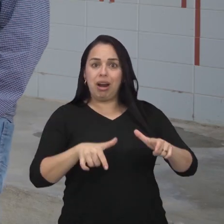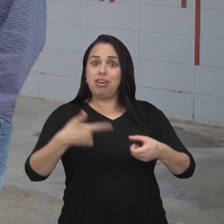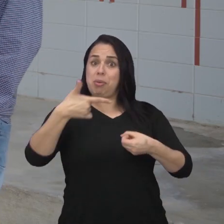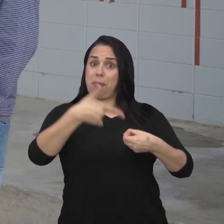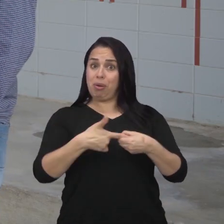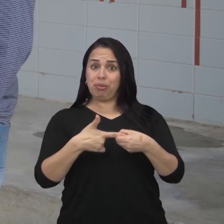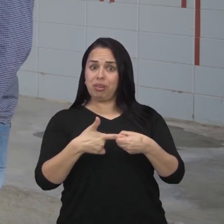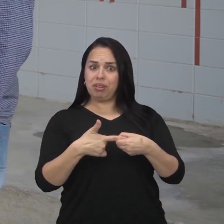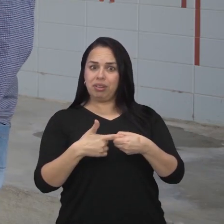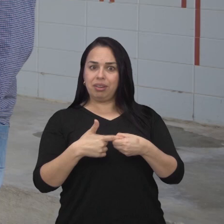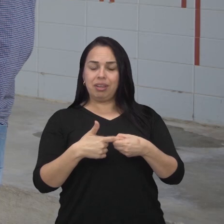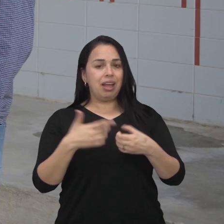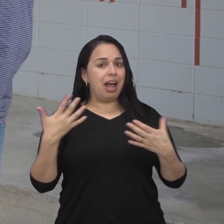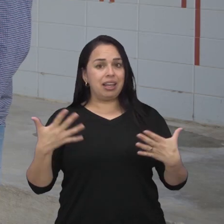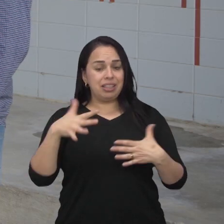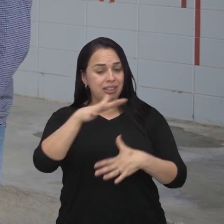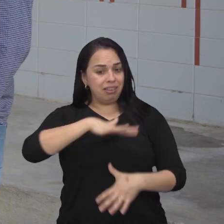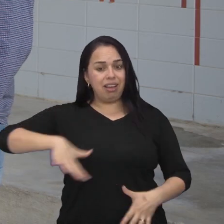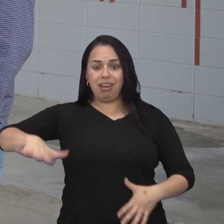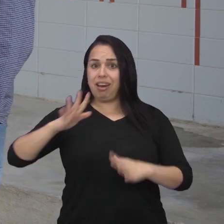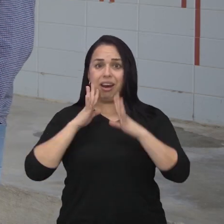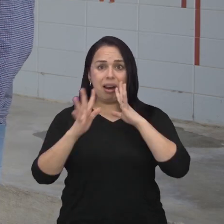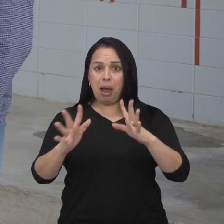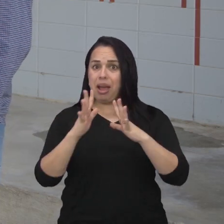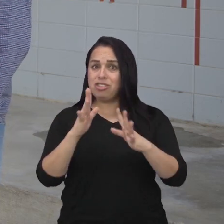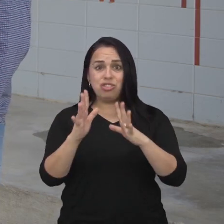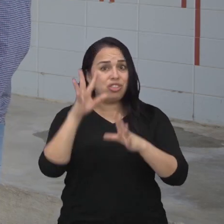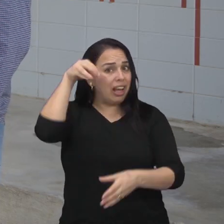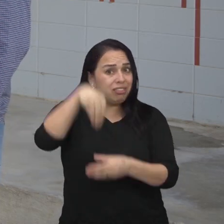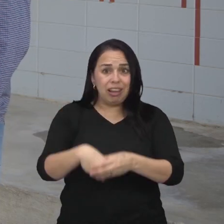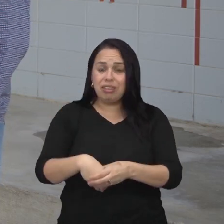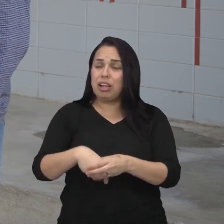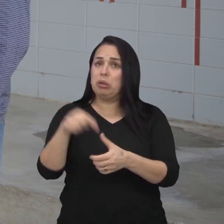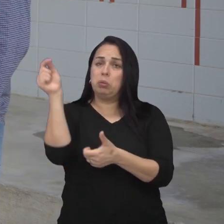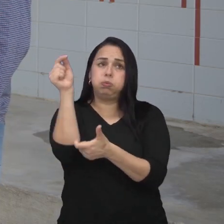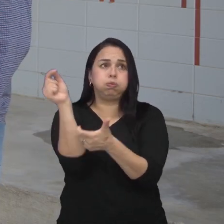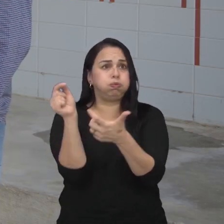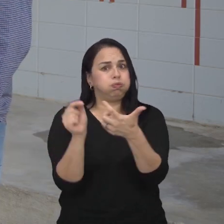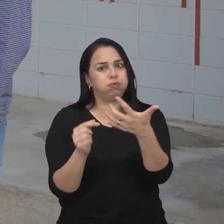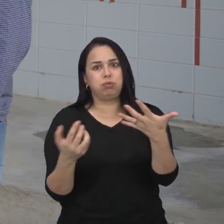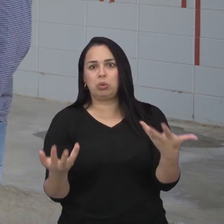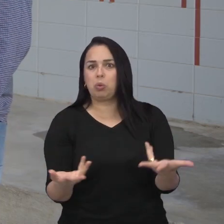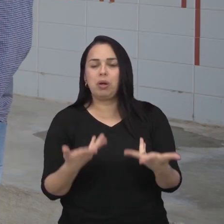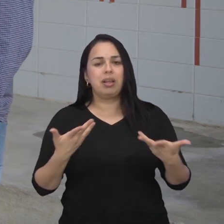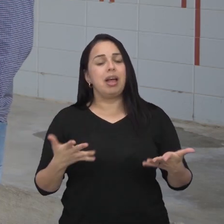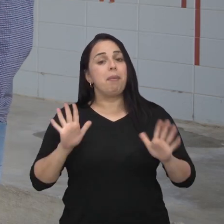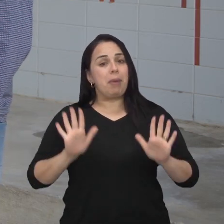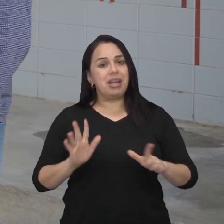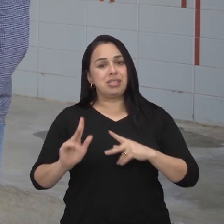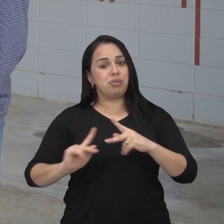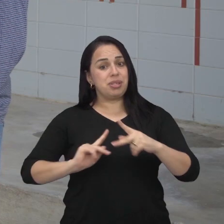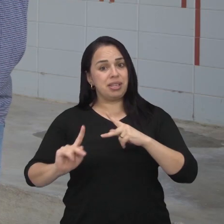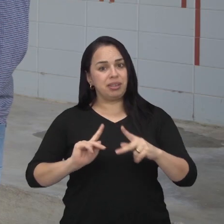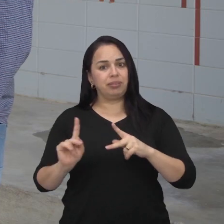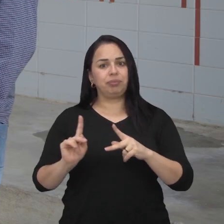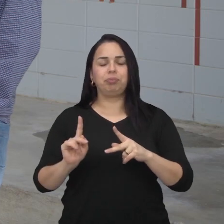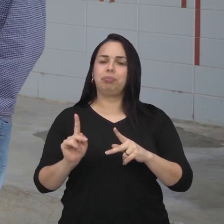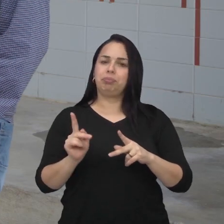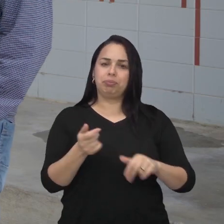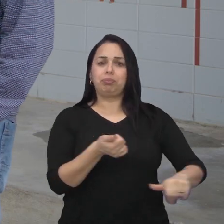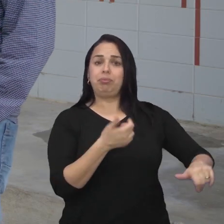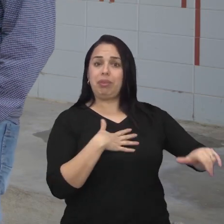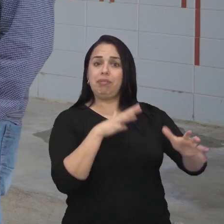Ademir falou, aqui o Parque da Cidade realmente funcionava tudo, tinha muita coisa funcionando. São José dos Campos, ela passa por